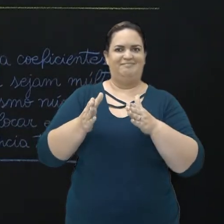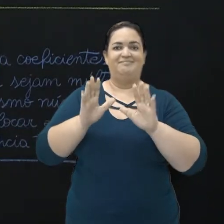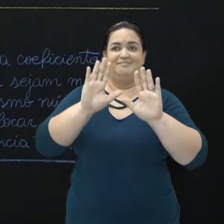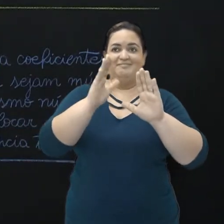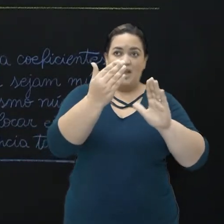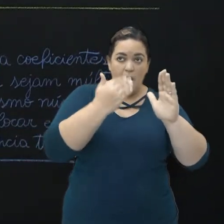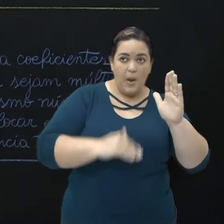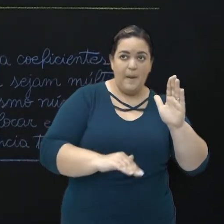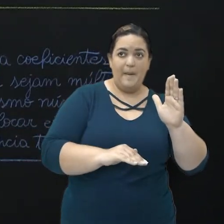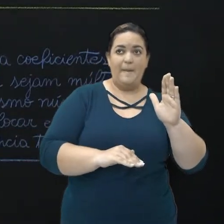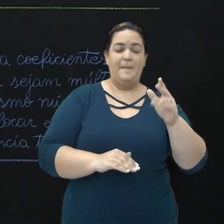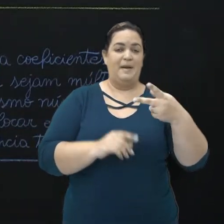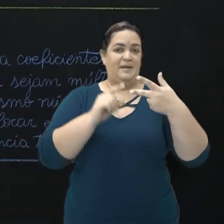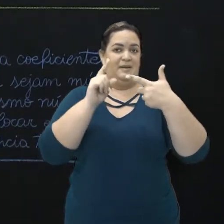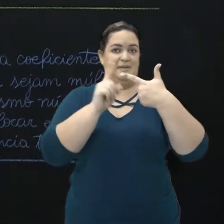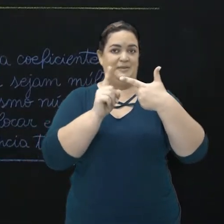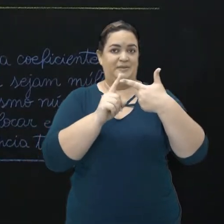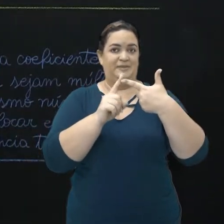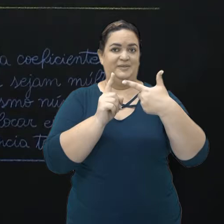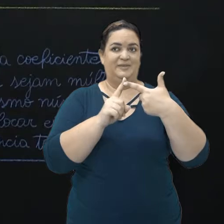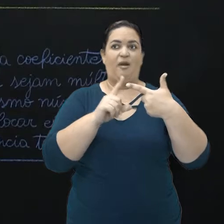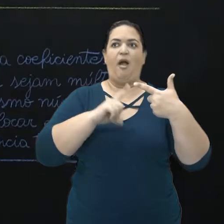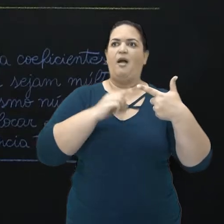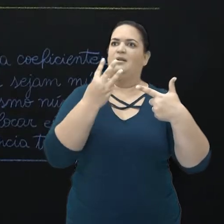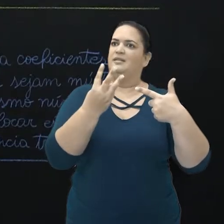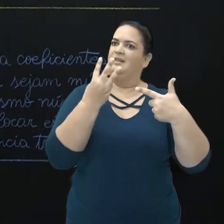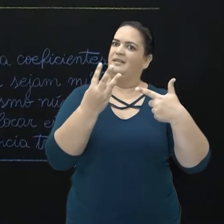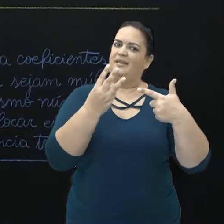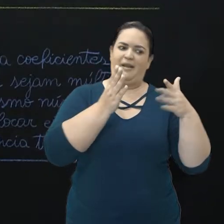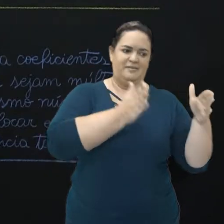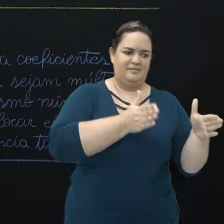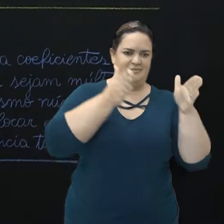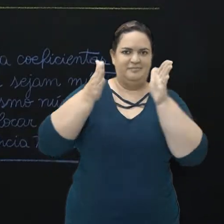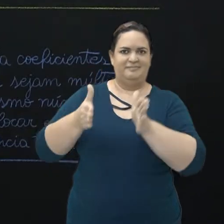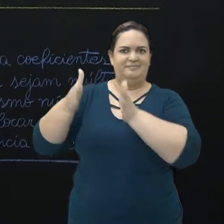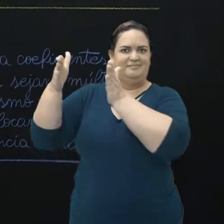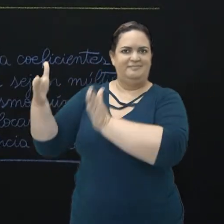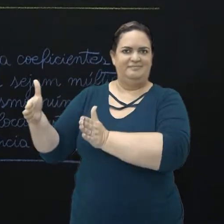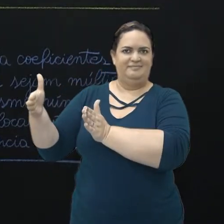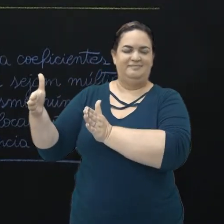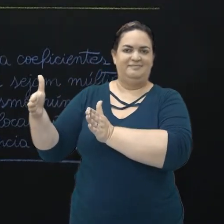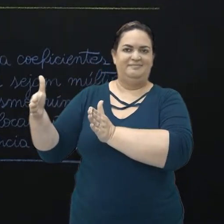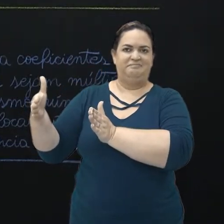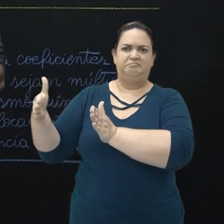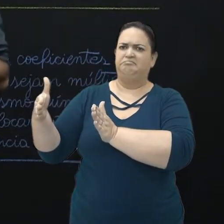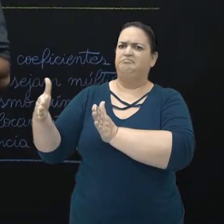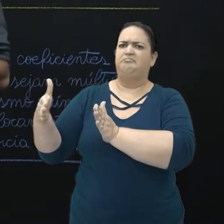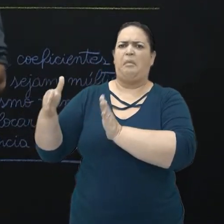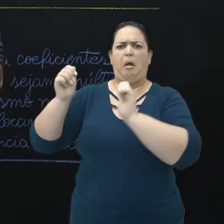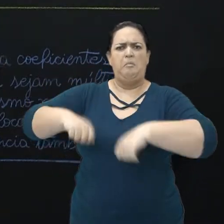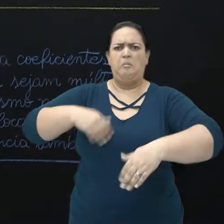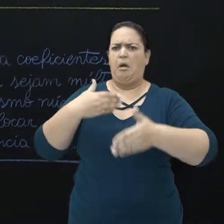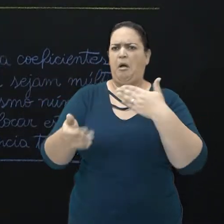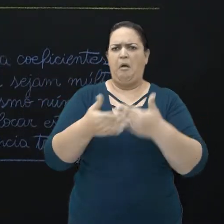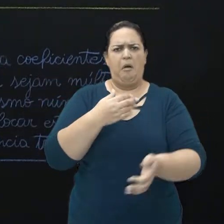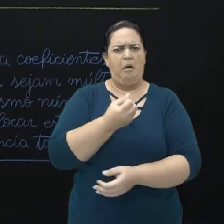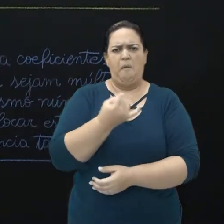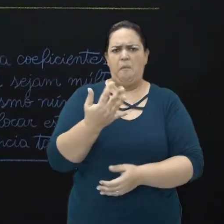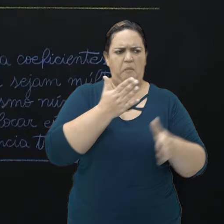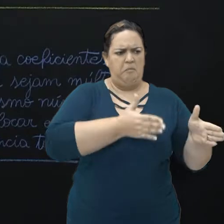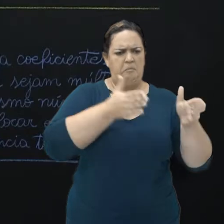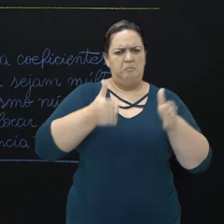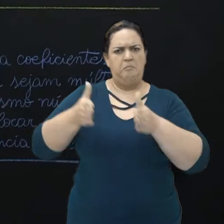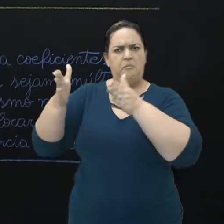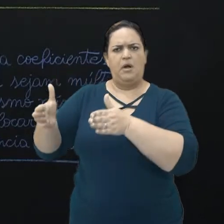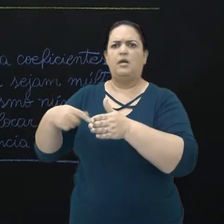exemplo, reparem que eu tenho três elementos agora. Independente da quantidade de elementos, nós conseguimos achar o fator